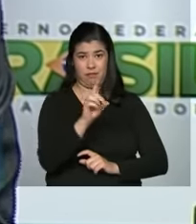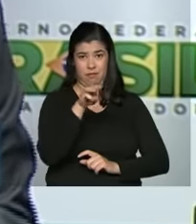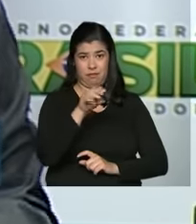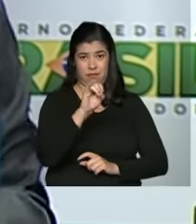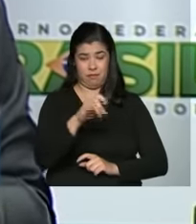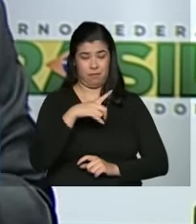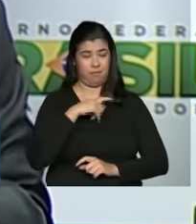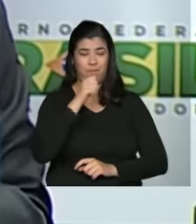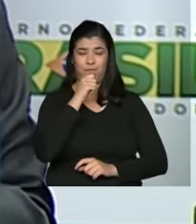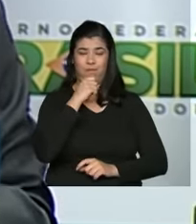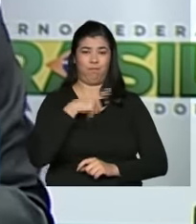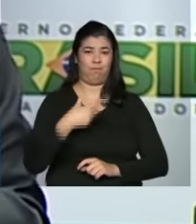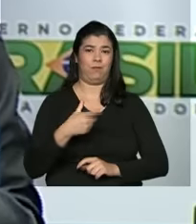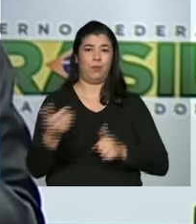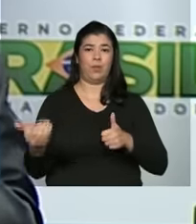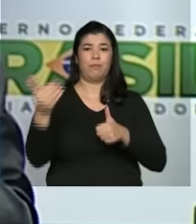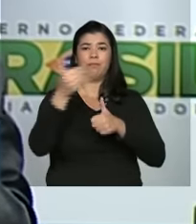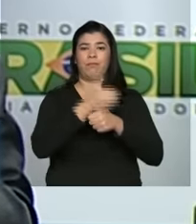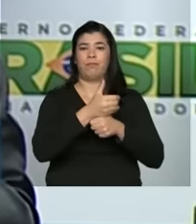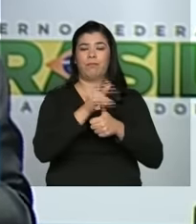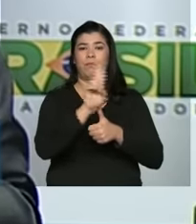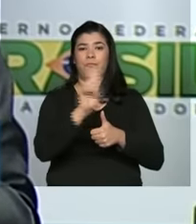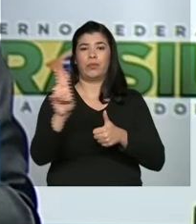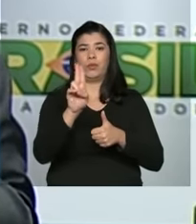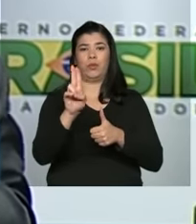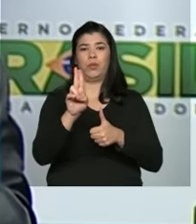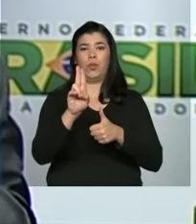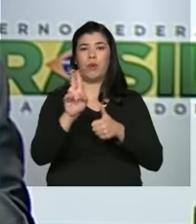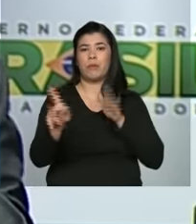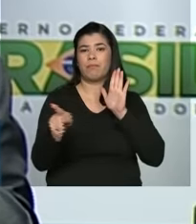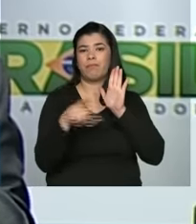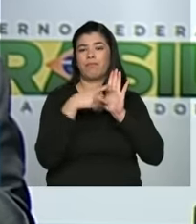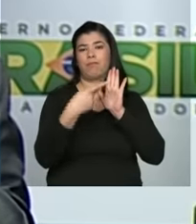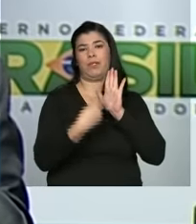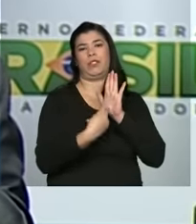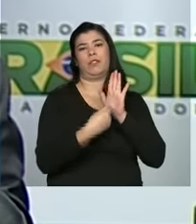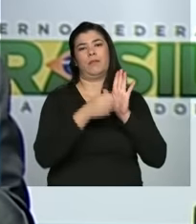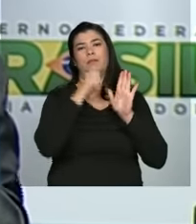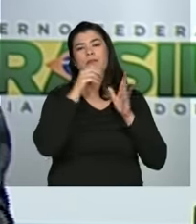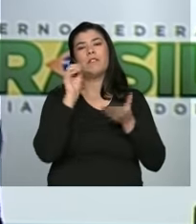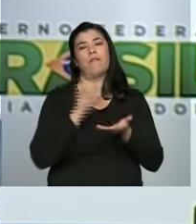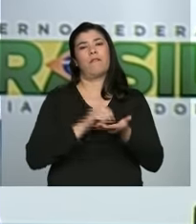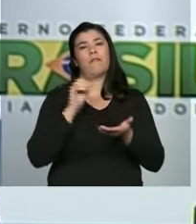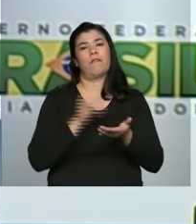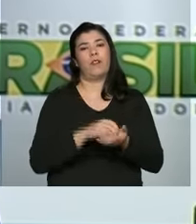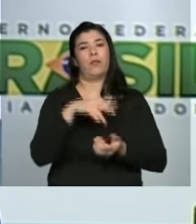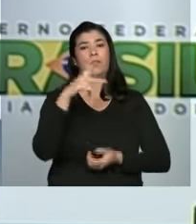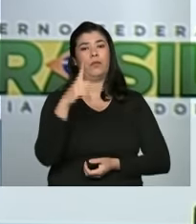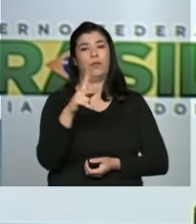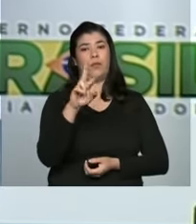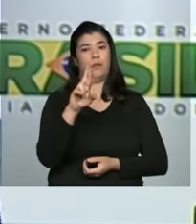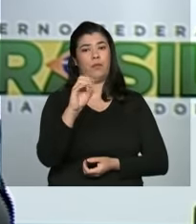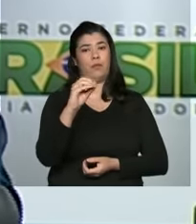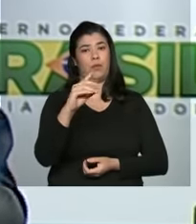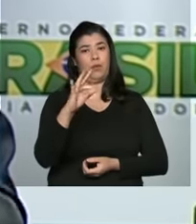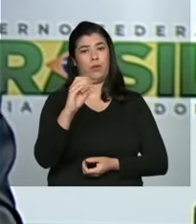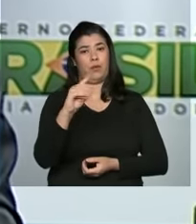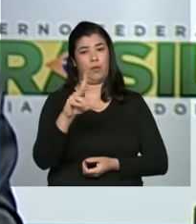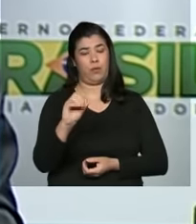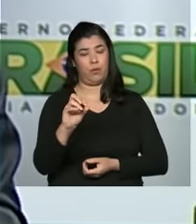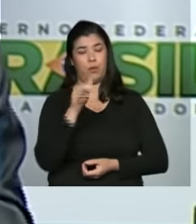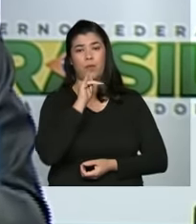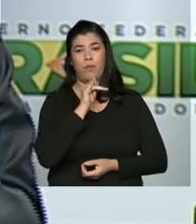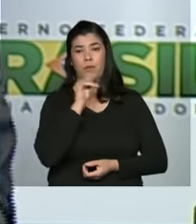padronização segundo lugar não há uma não há não existem Protocolos de uso que digga o seguinte olha Em tal situação